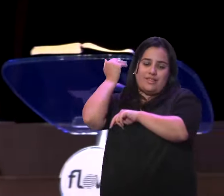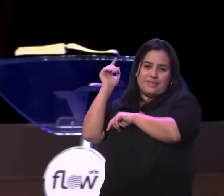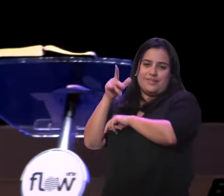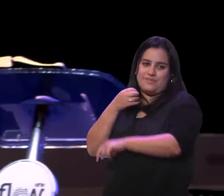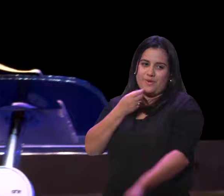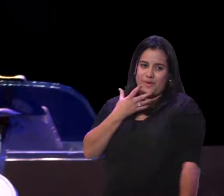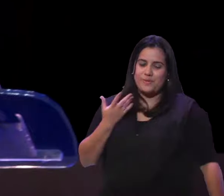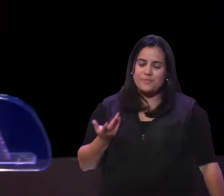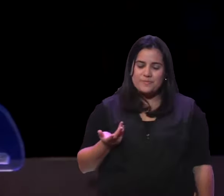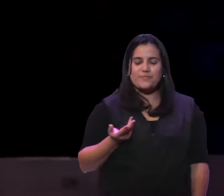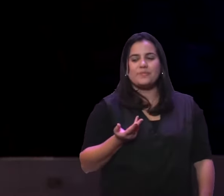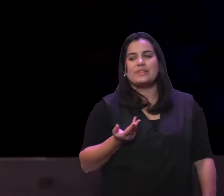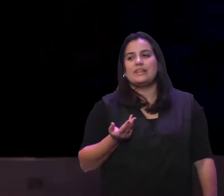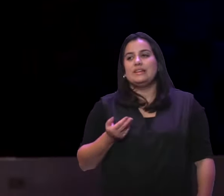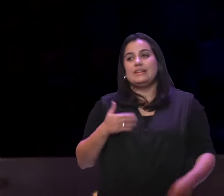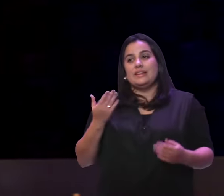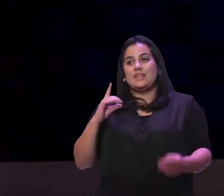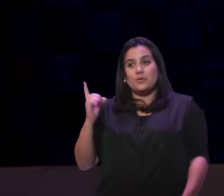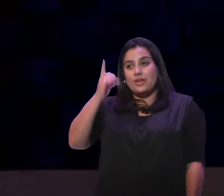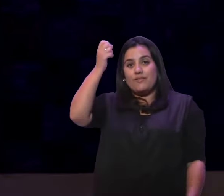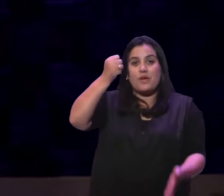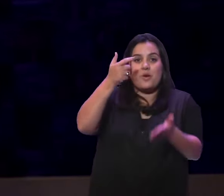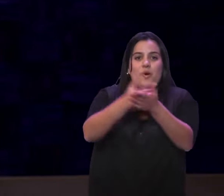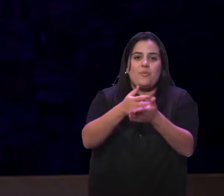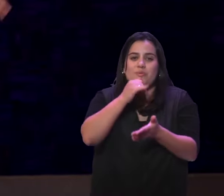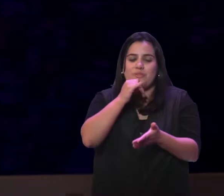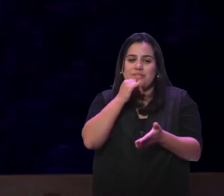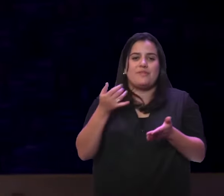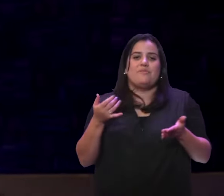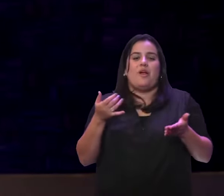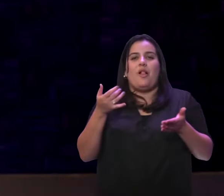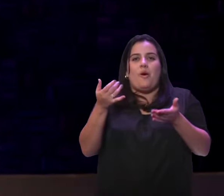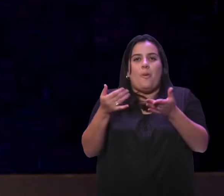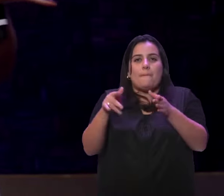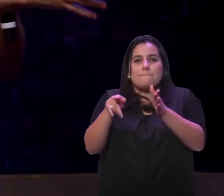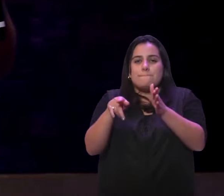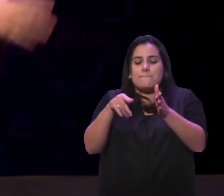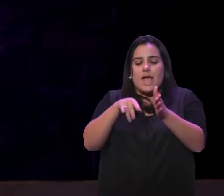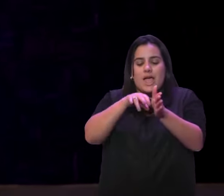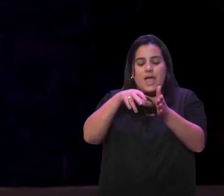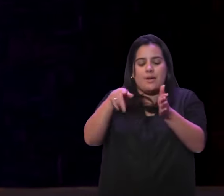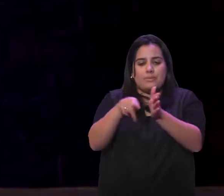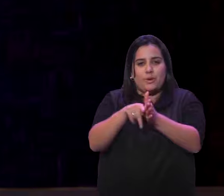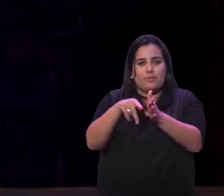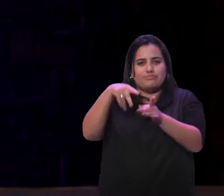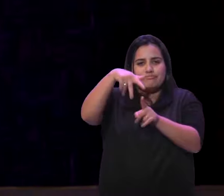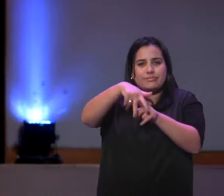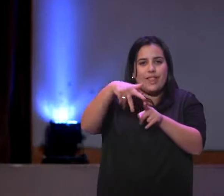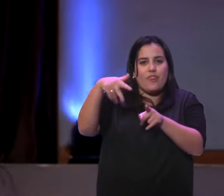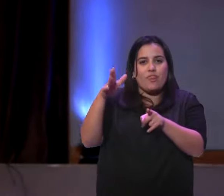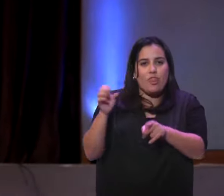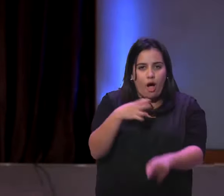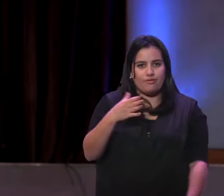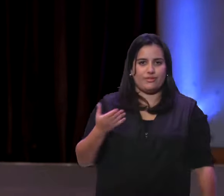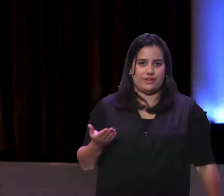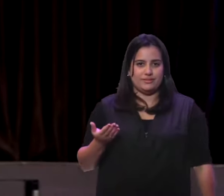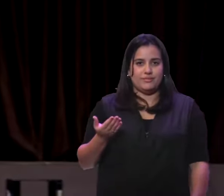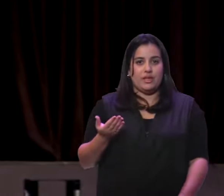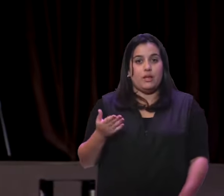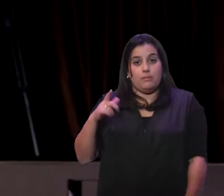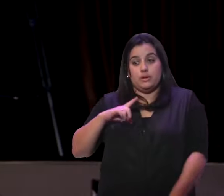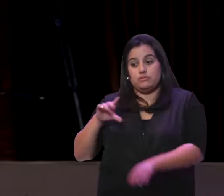coisa boa. E ele comprou uma carroça nova, uma BMW, para levar a arca da aliança. Só que não era o jeito que Deus